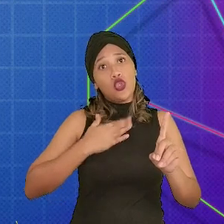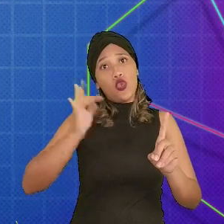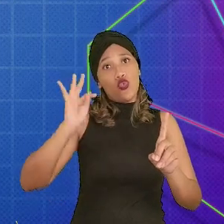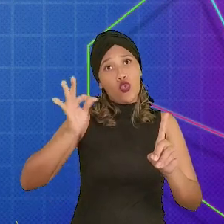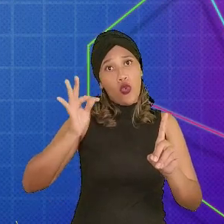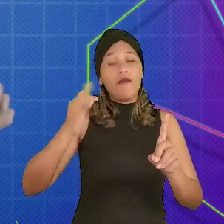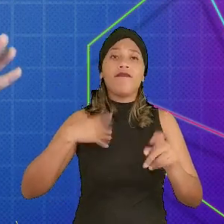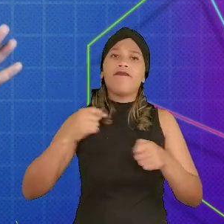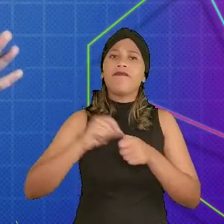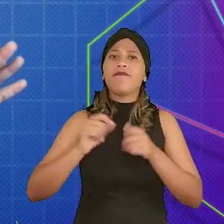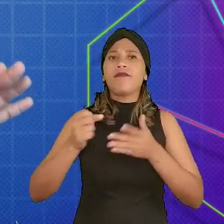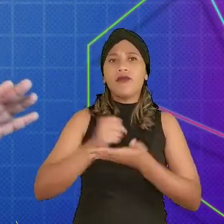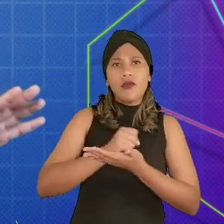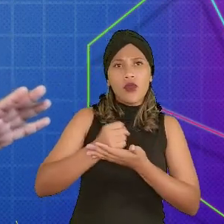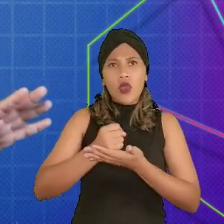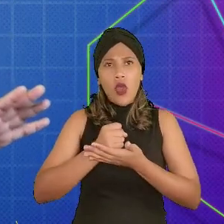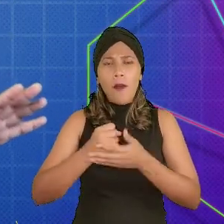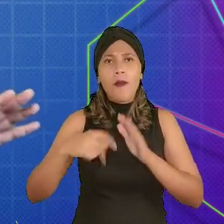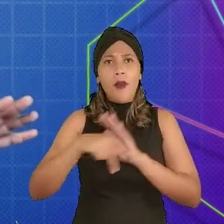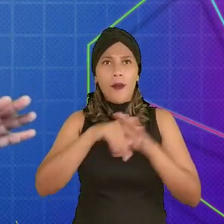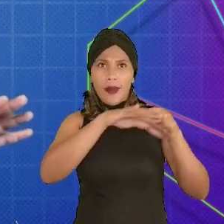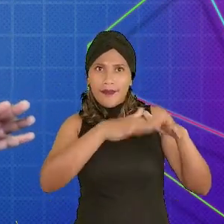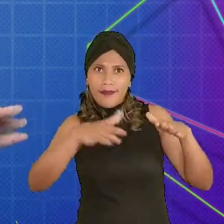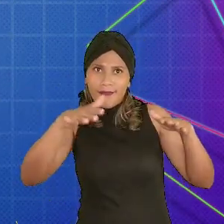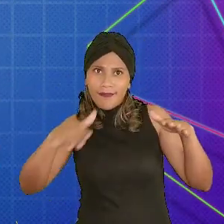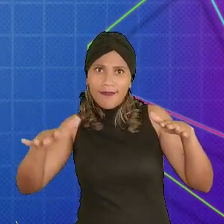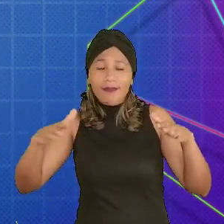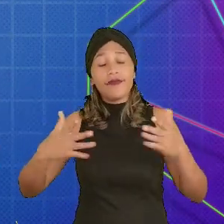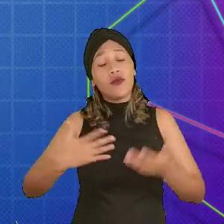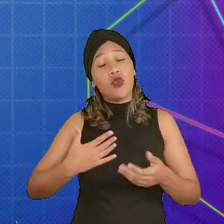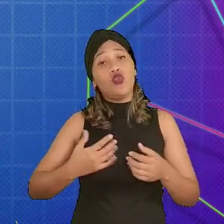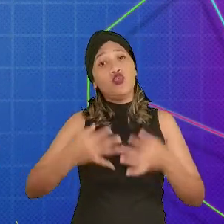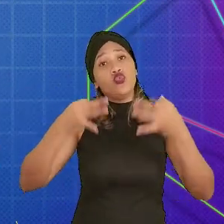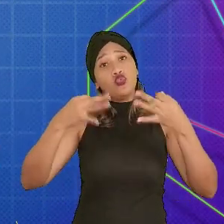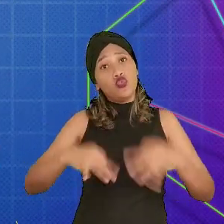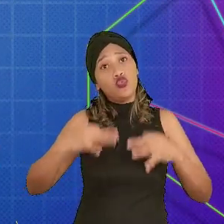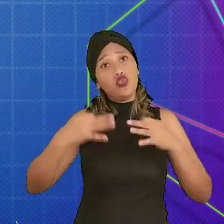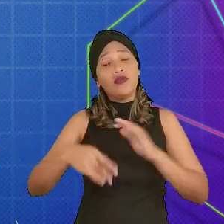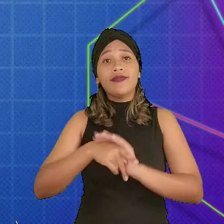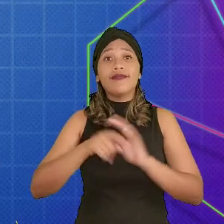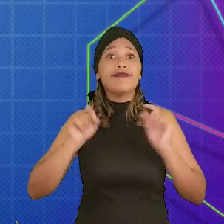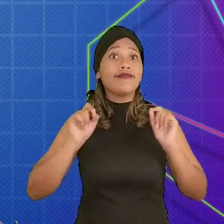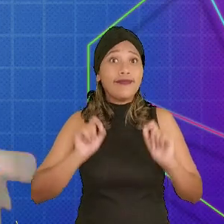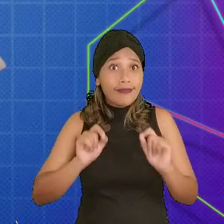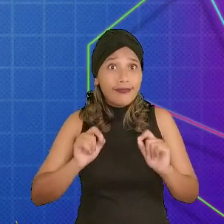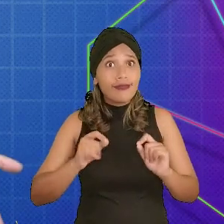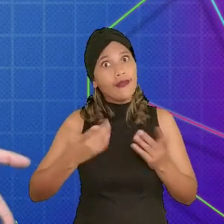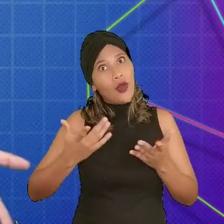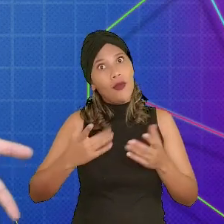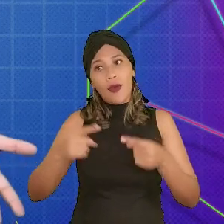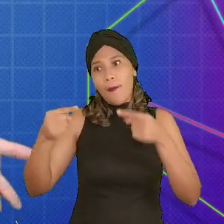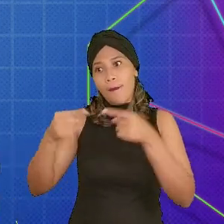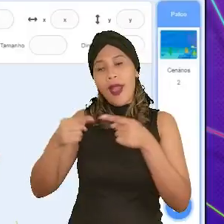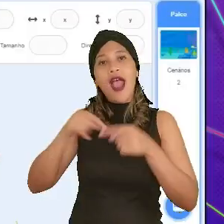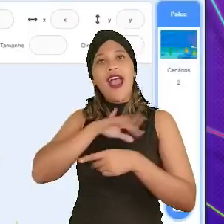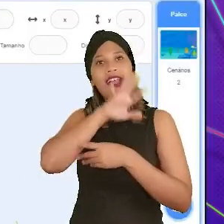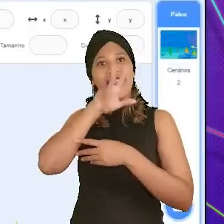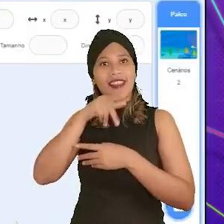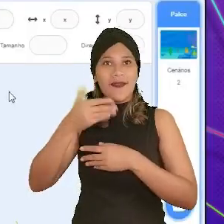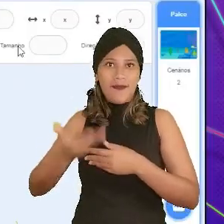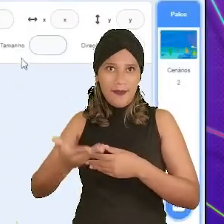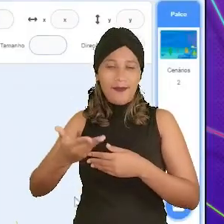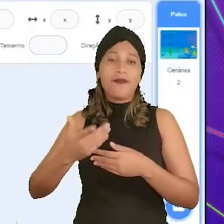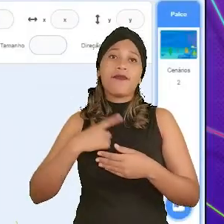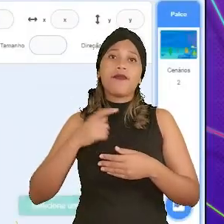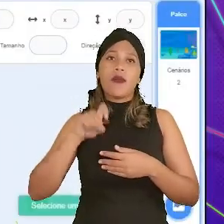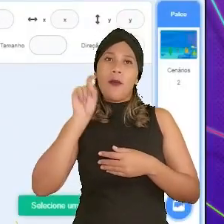tutorial. E já que estamos fazendo um jogo ambientado no fundo do mar, nada mais justo que o personagem principal seja um animal marinho.